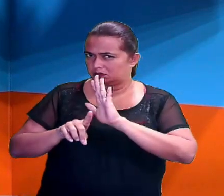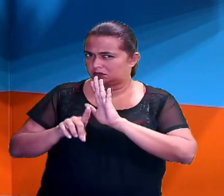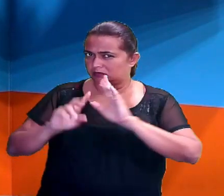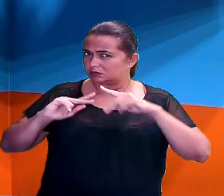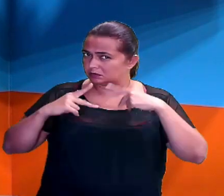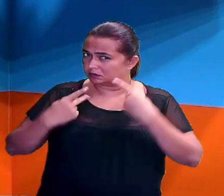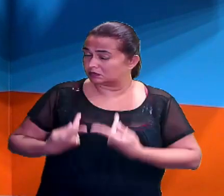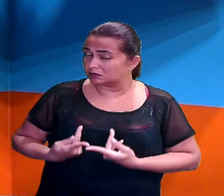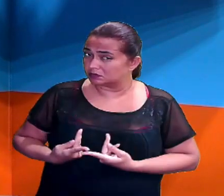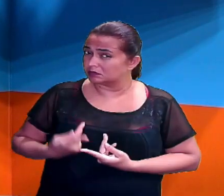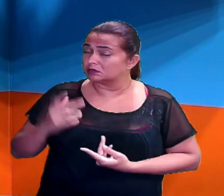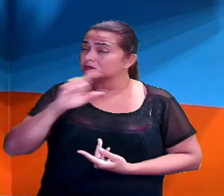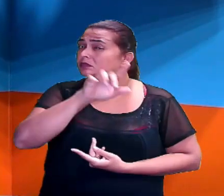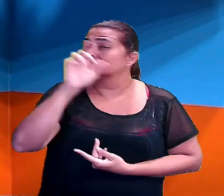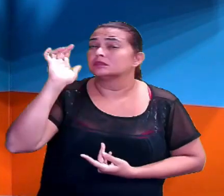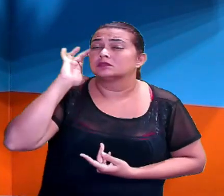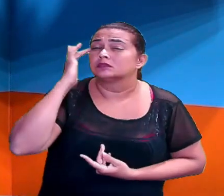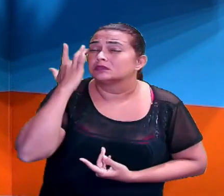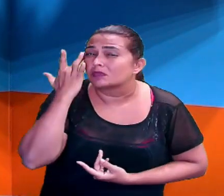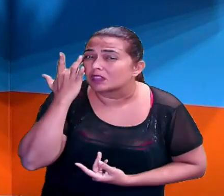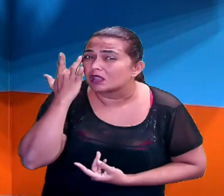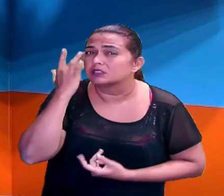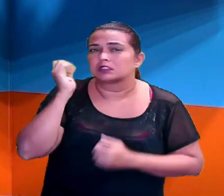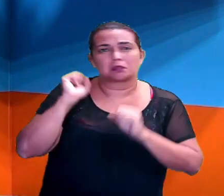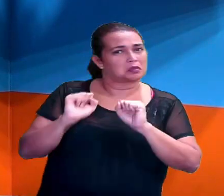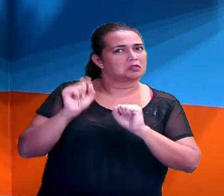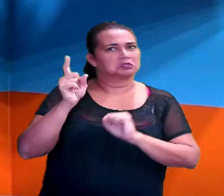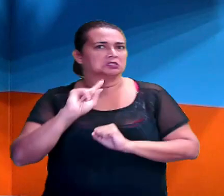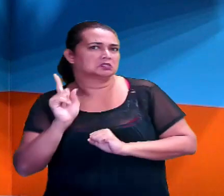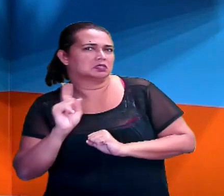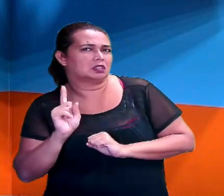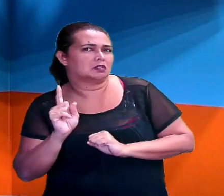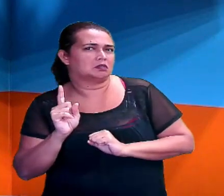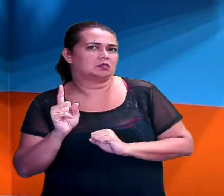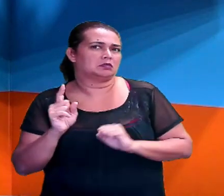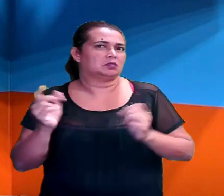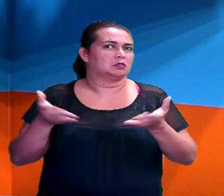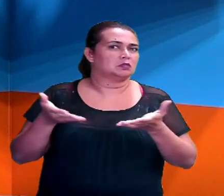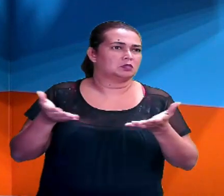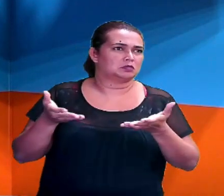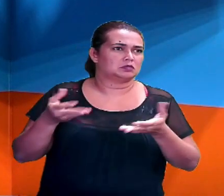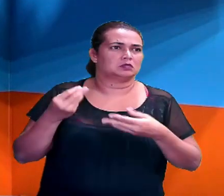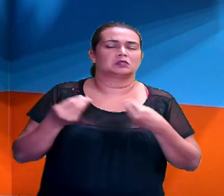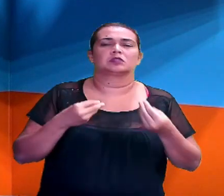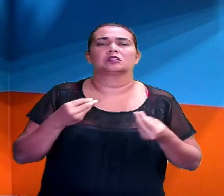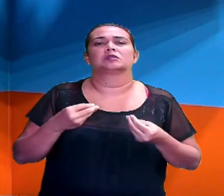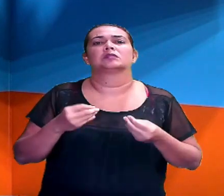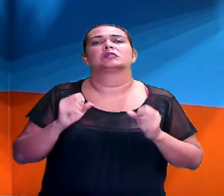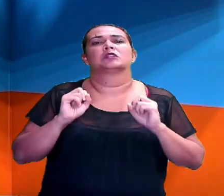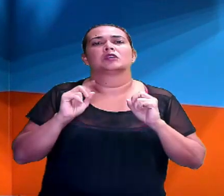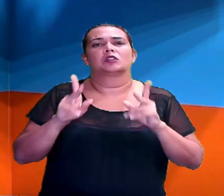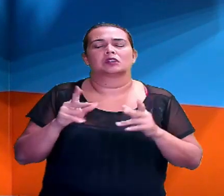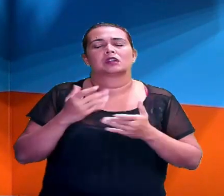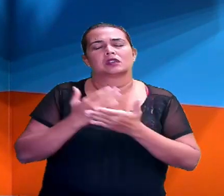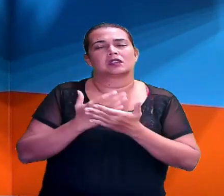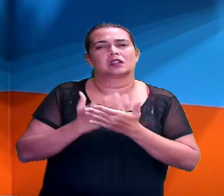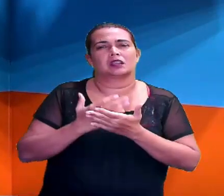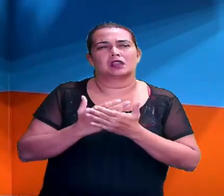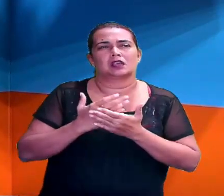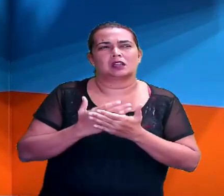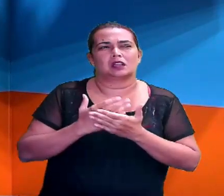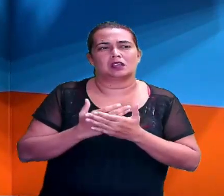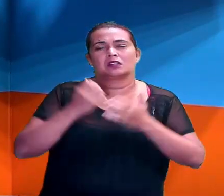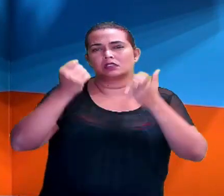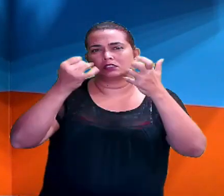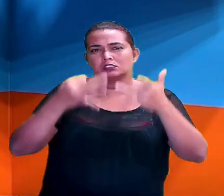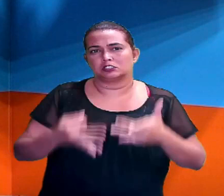né, sobre o direito de migrar do ser humano nos dias de hoje, certo? Então aqui foi um pouquinho dessa aula, né,